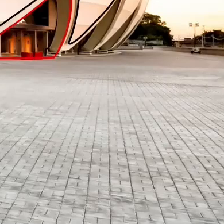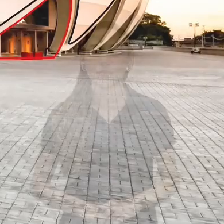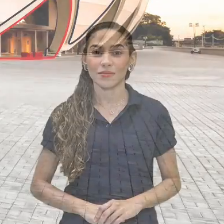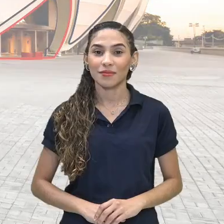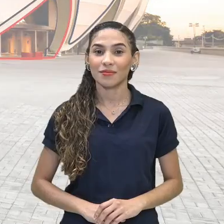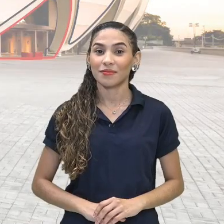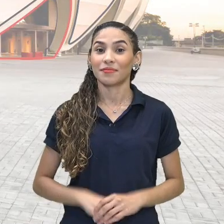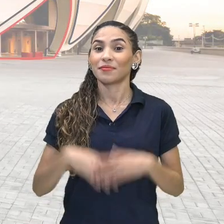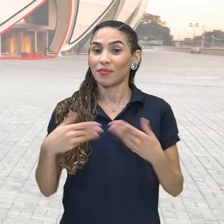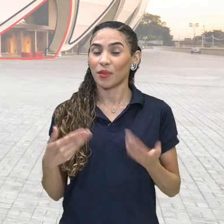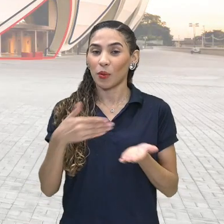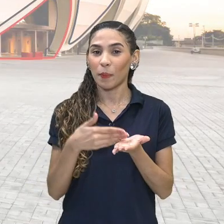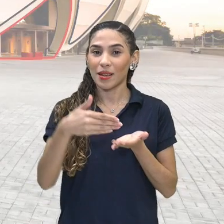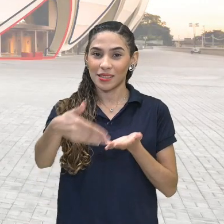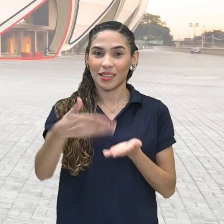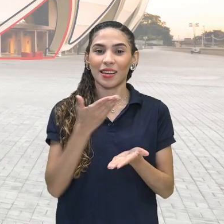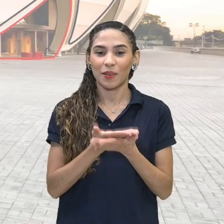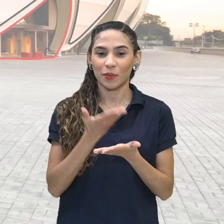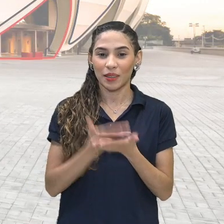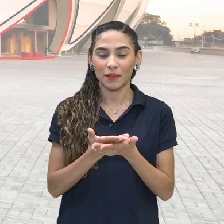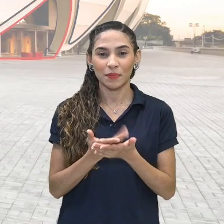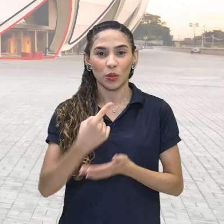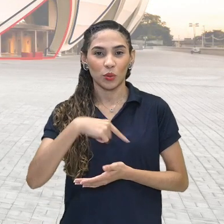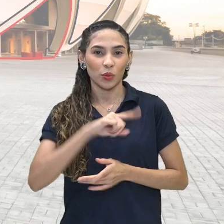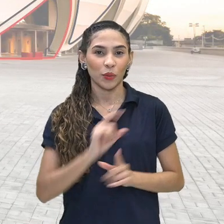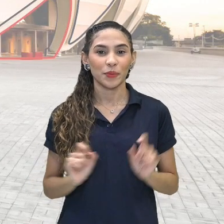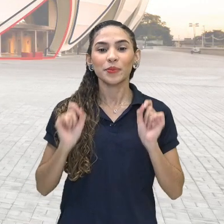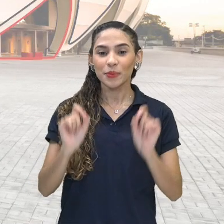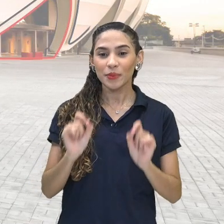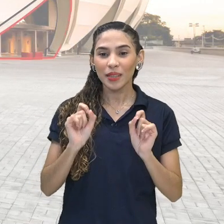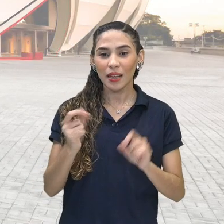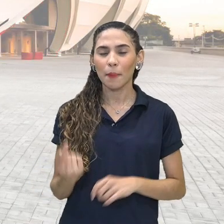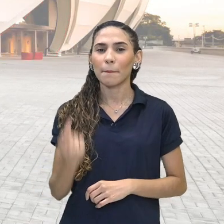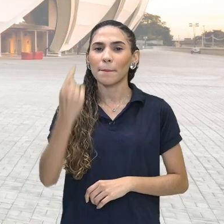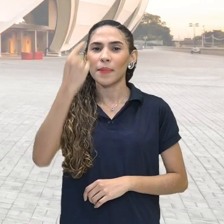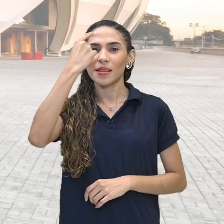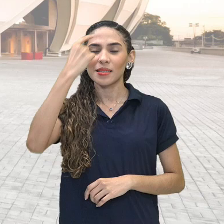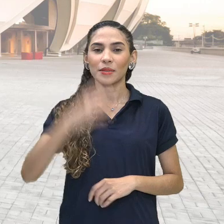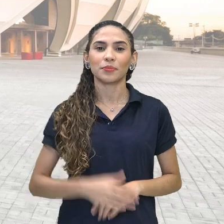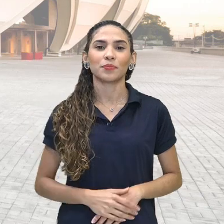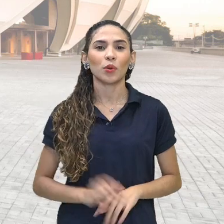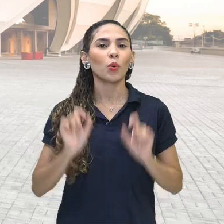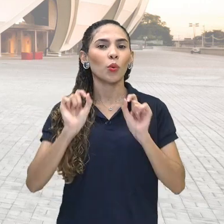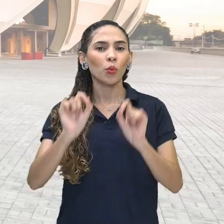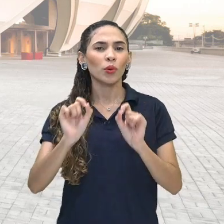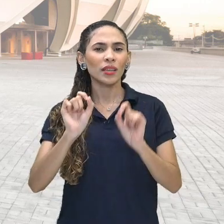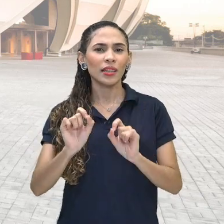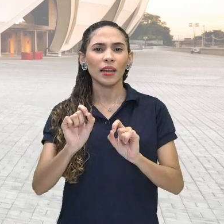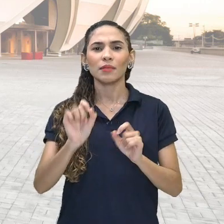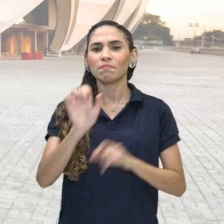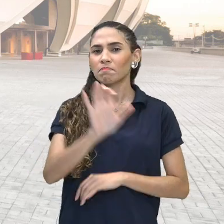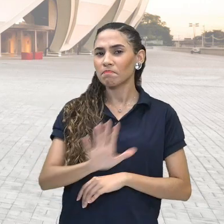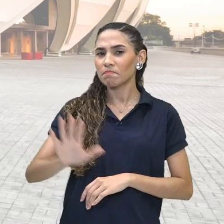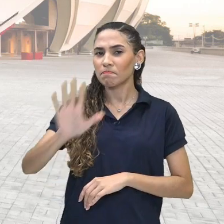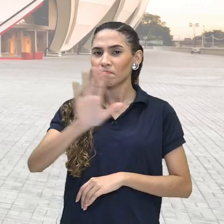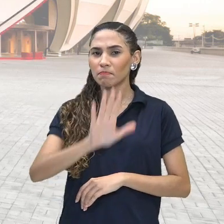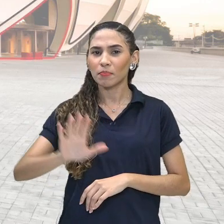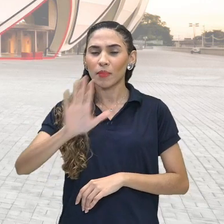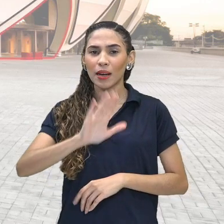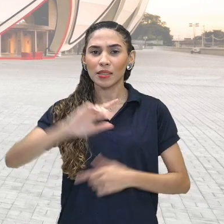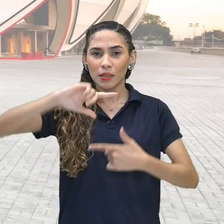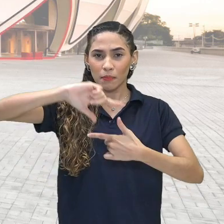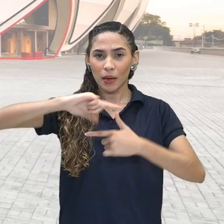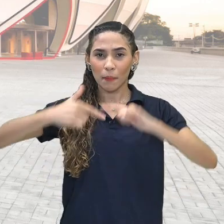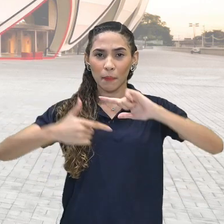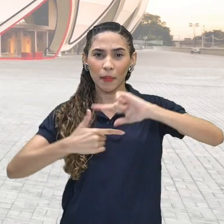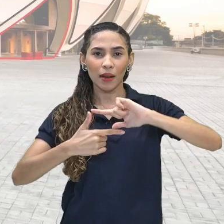E aqui, para iniciarmos a nossa aula, vamos começar primeiro pensando o que são figuras geométricas, né?